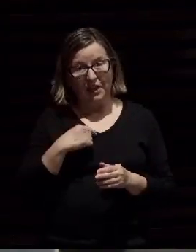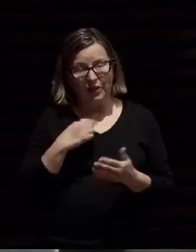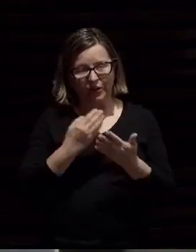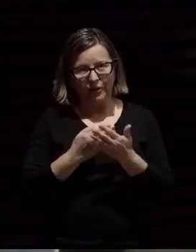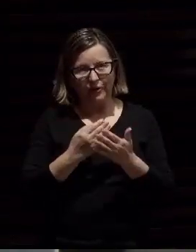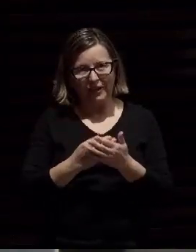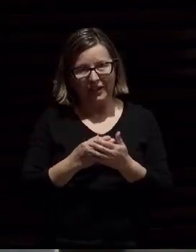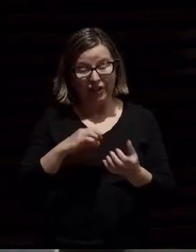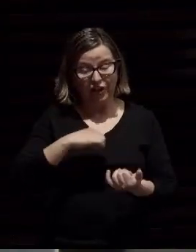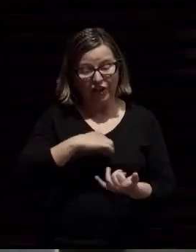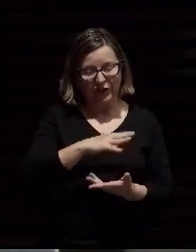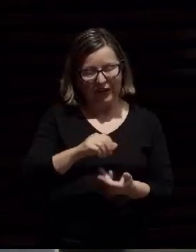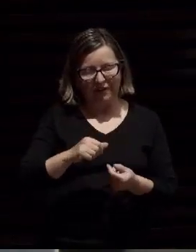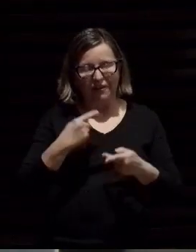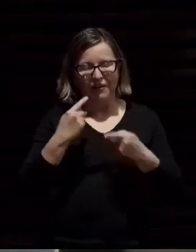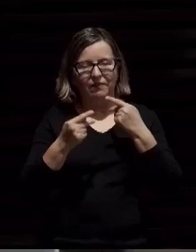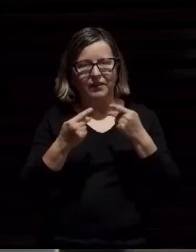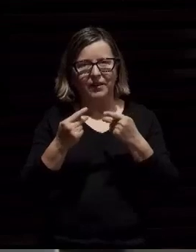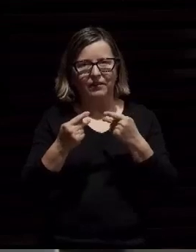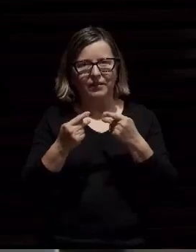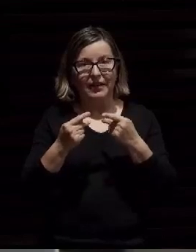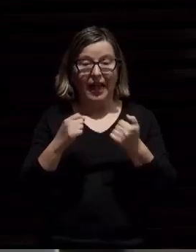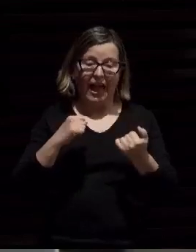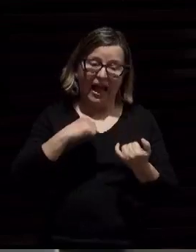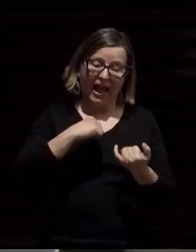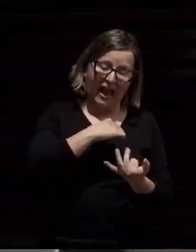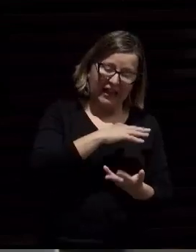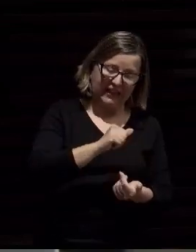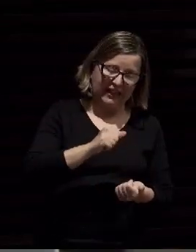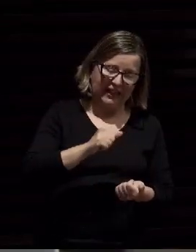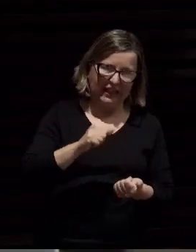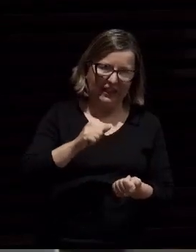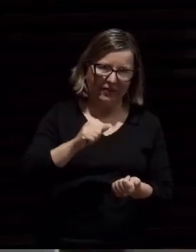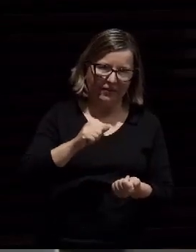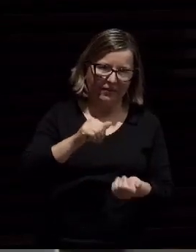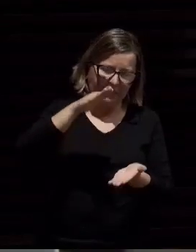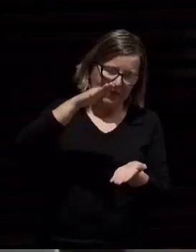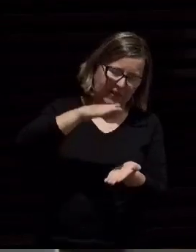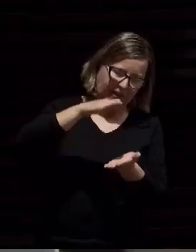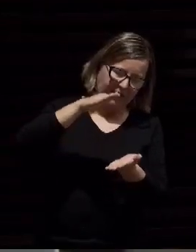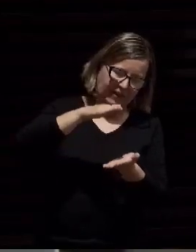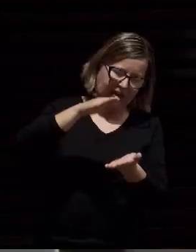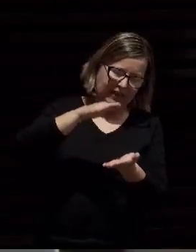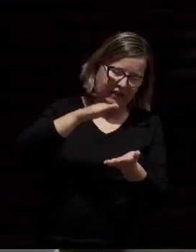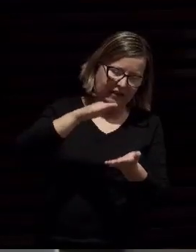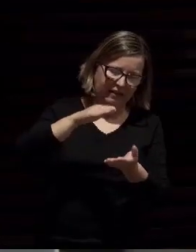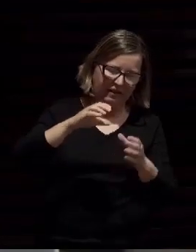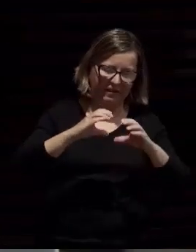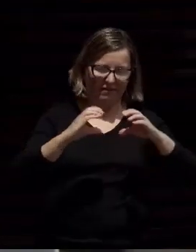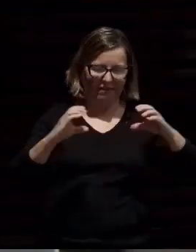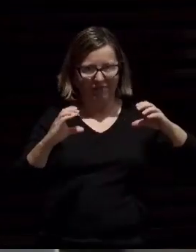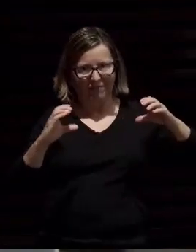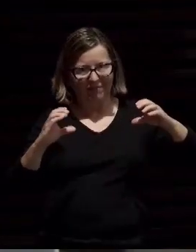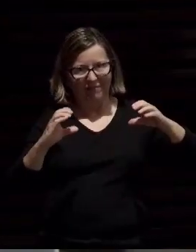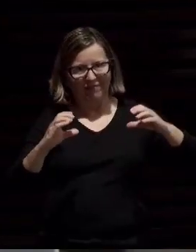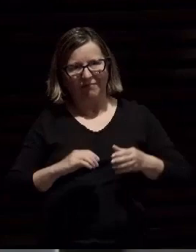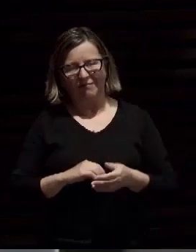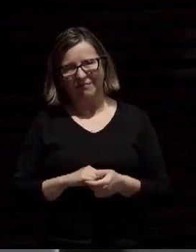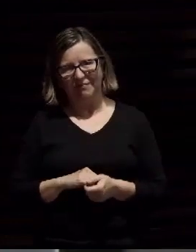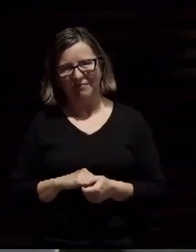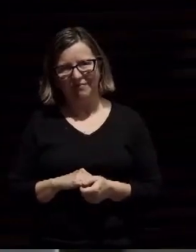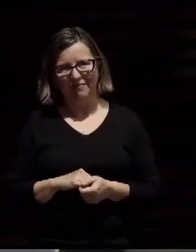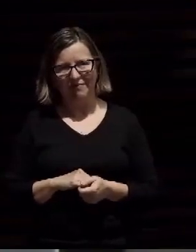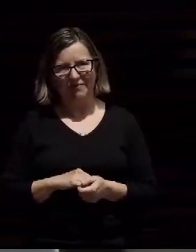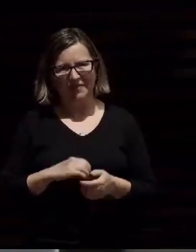dizia-se o seguinte: a terra é ligeiramente achatada nos polos e dilatada no Equador. Ela